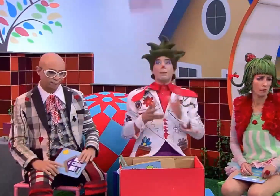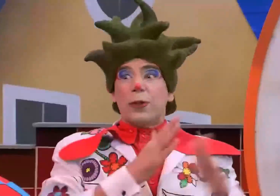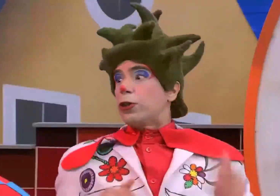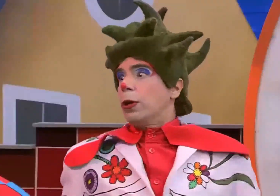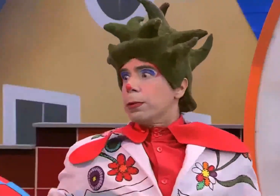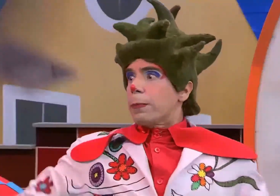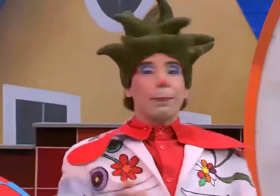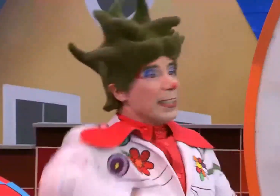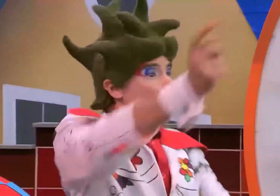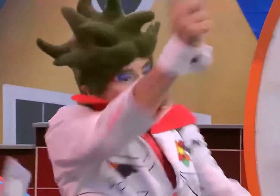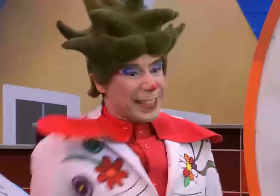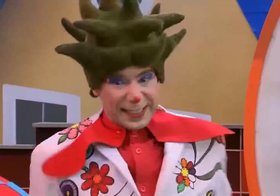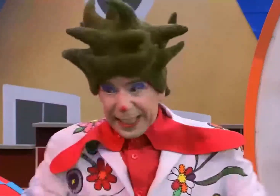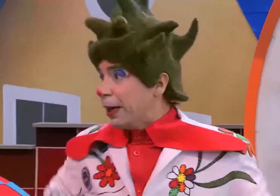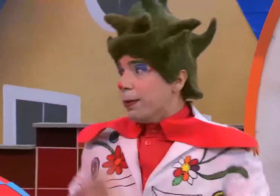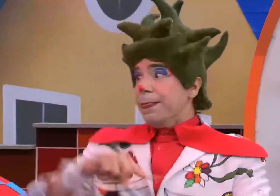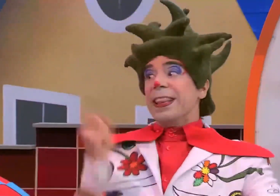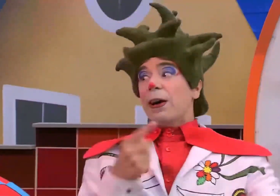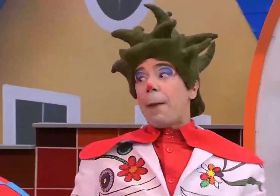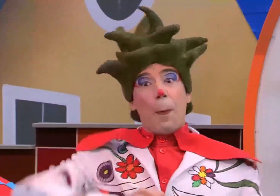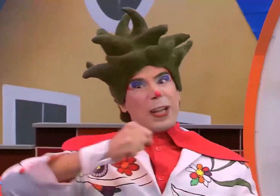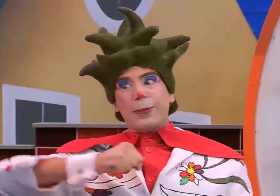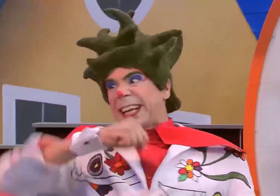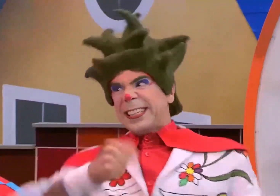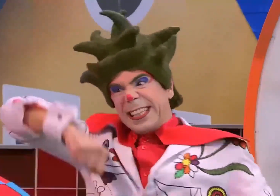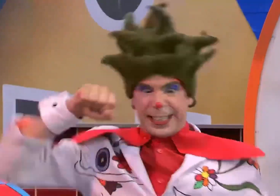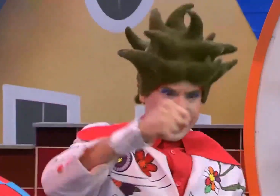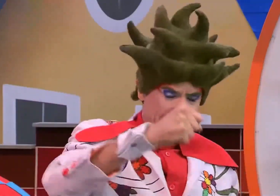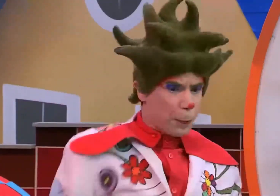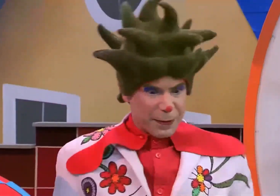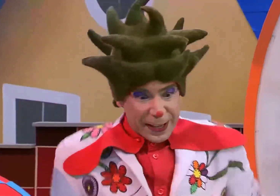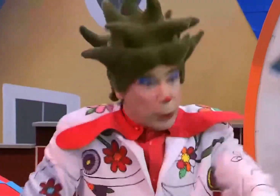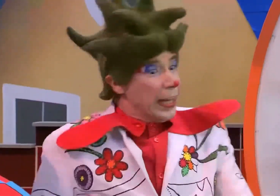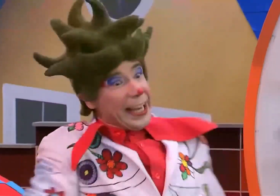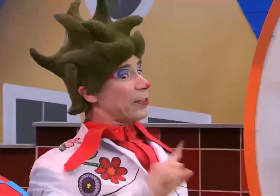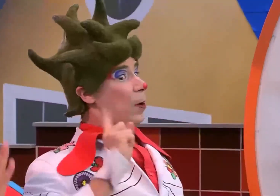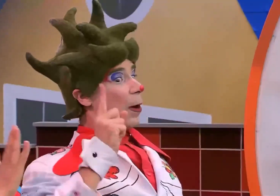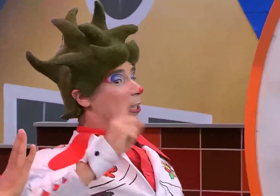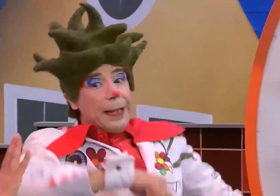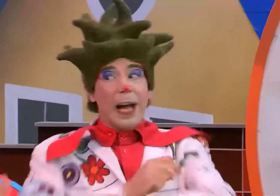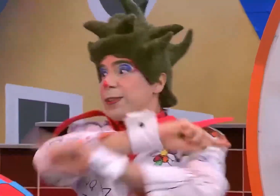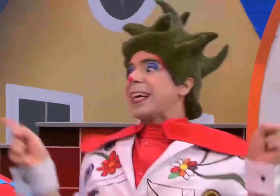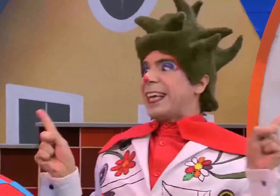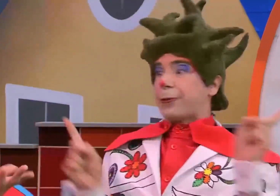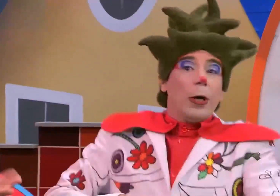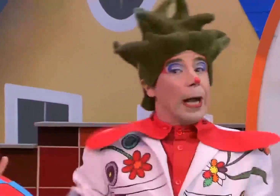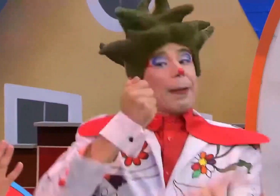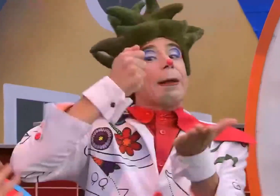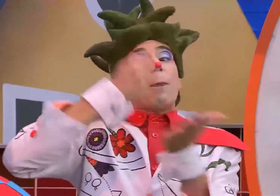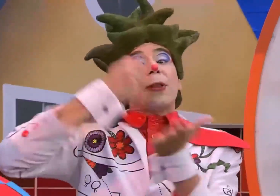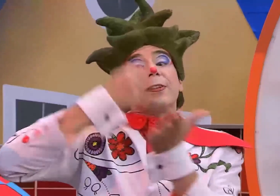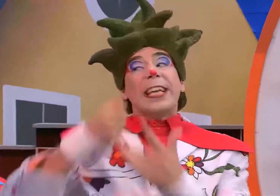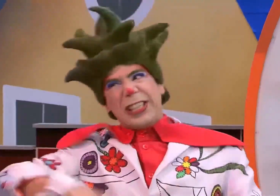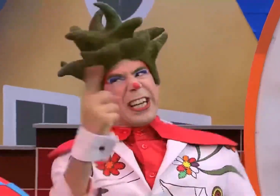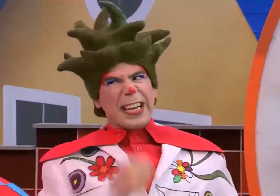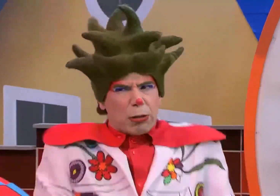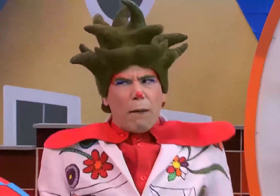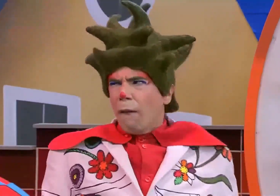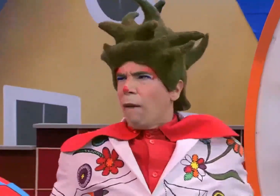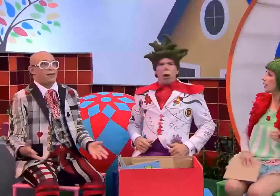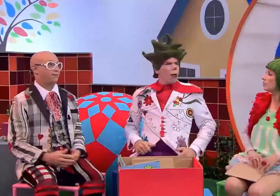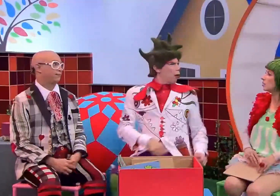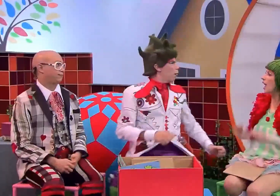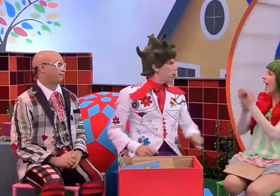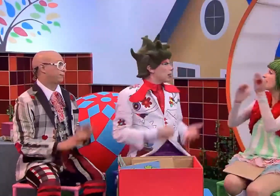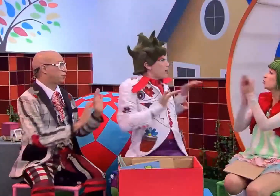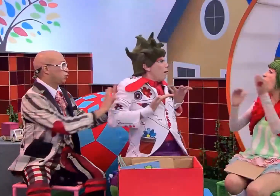Pois é. Que absurdo! Não pode ser assim! Não, a população tem que exigir do prefeito! Isso não pode! Não está certo! A população tem direitos!